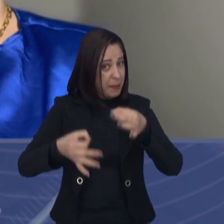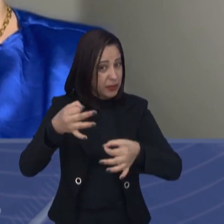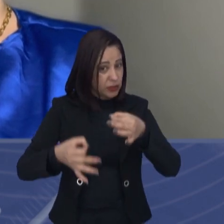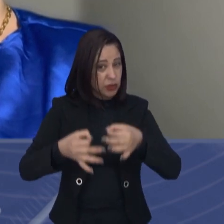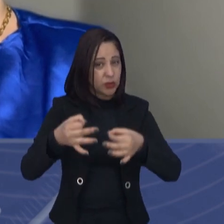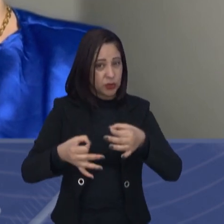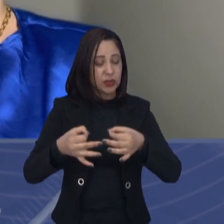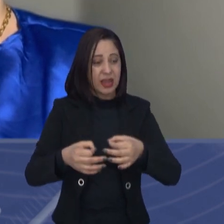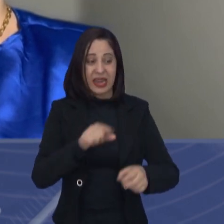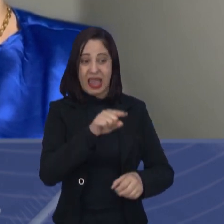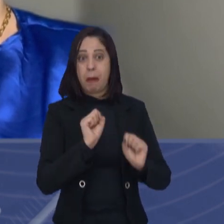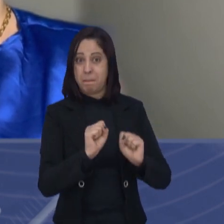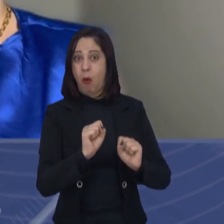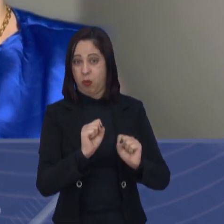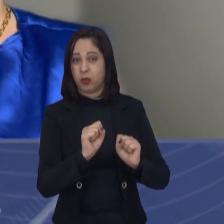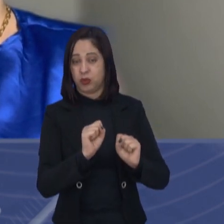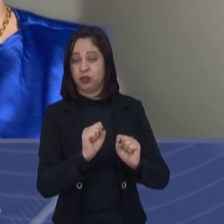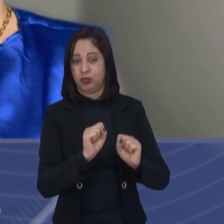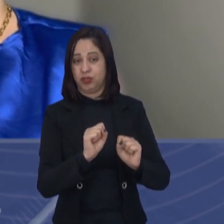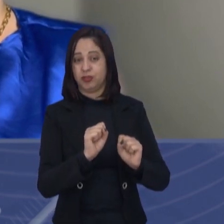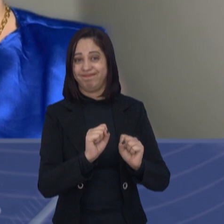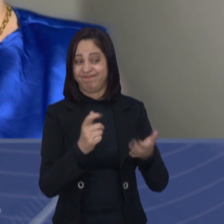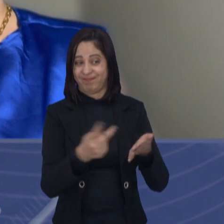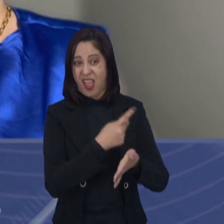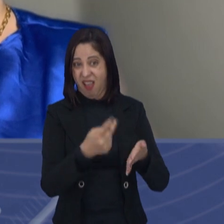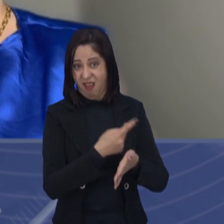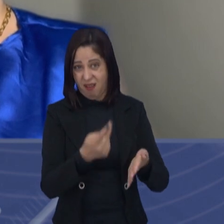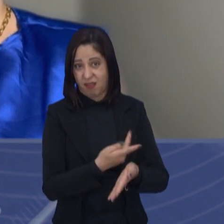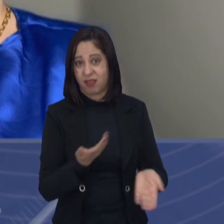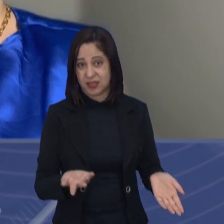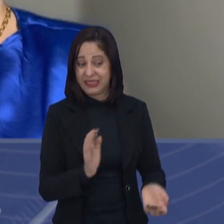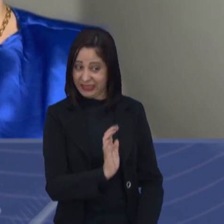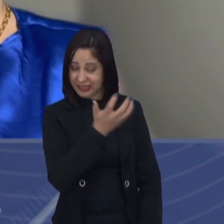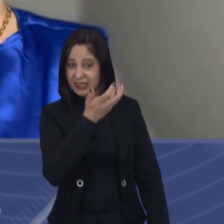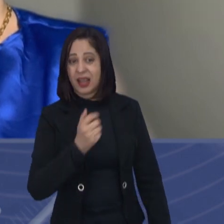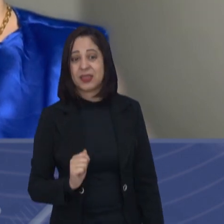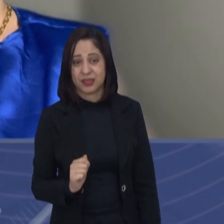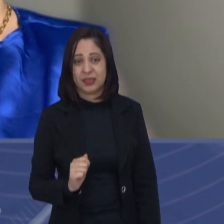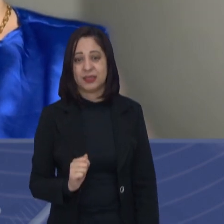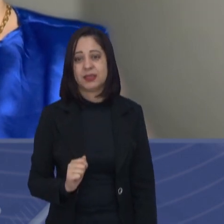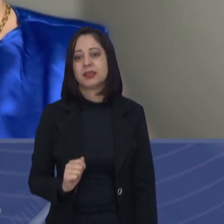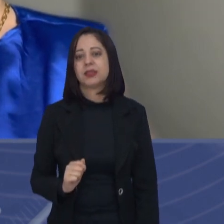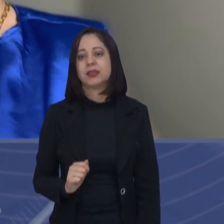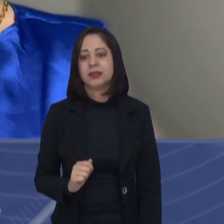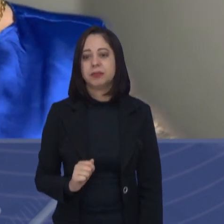podem sofrer. E eu acredito que esses, né, o envolvimento nesses jogos, nessas campanhas também estejam